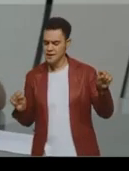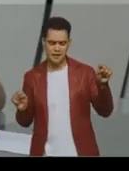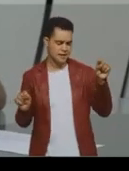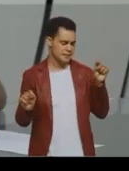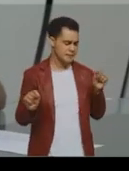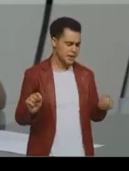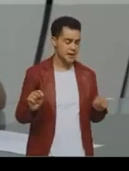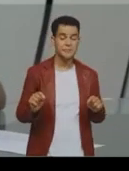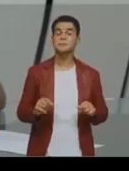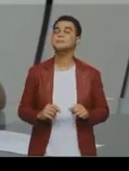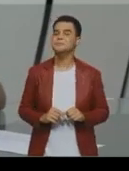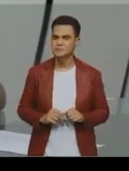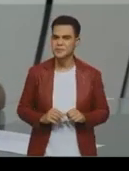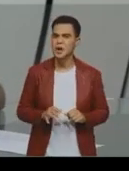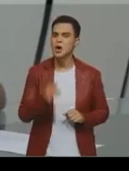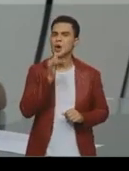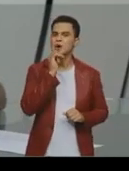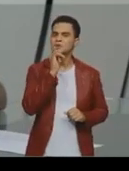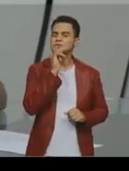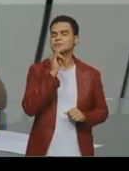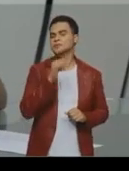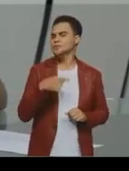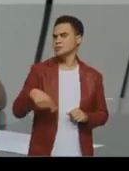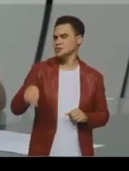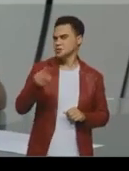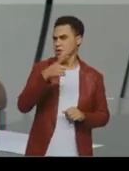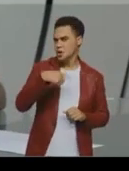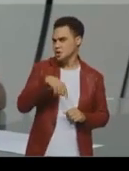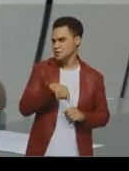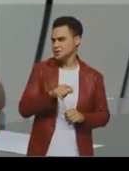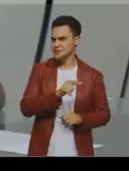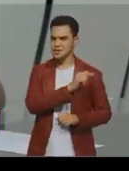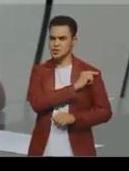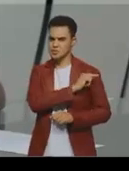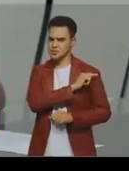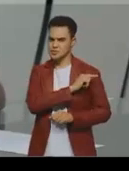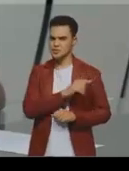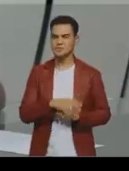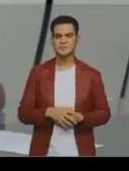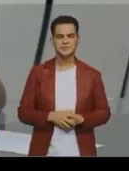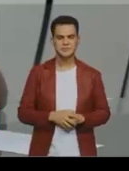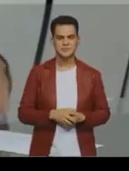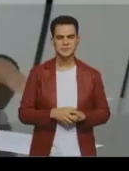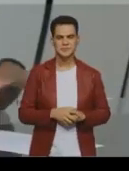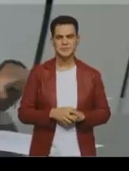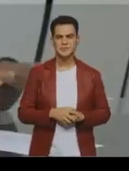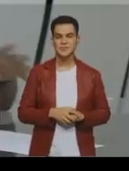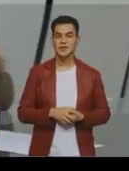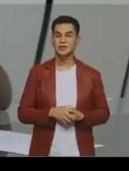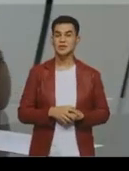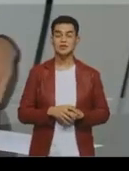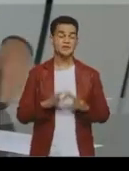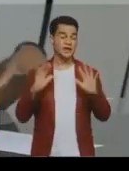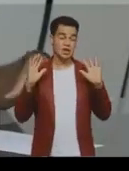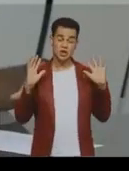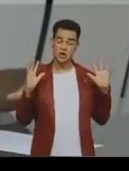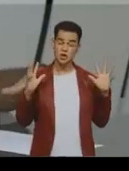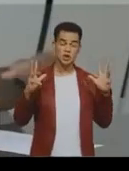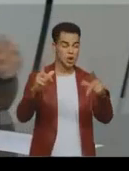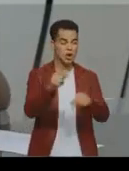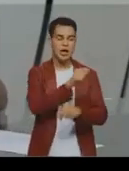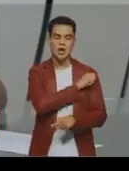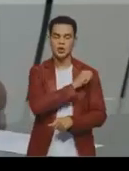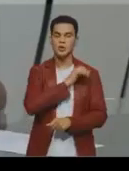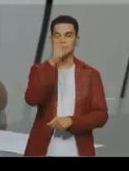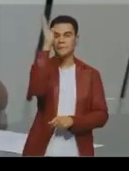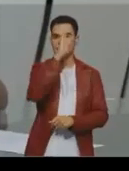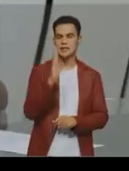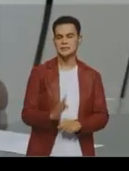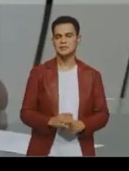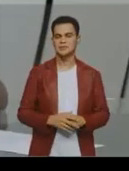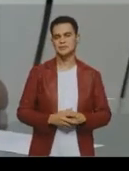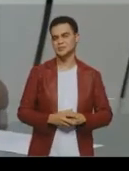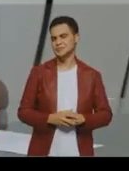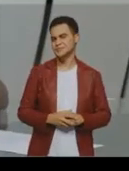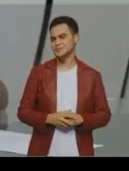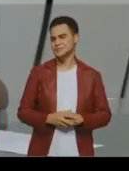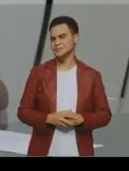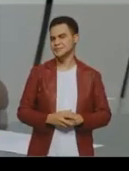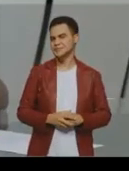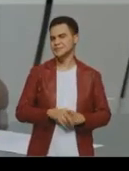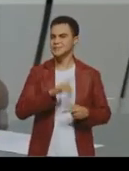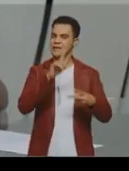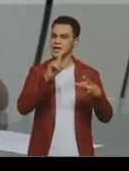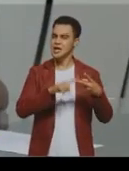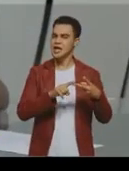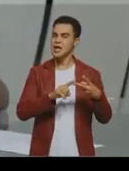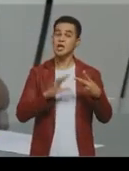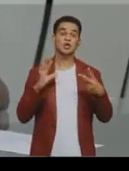gente, vamos pensar então uma questão, o sétimo ano, a gente classifica todos os alunos do Brasil, aí vai lá, aí vai tirando